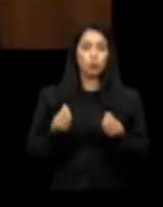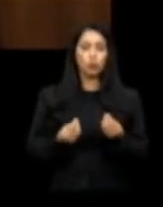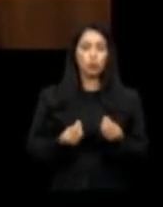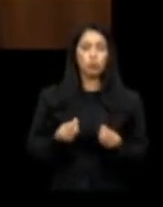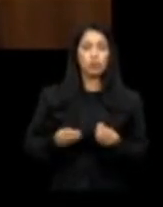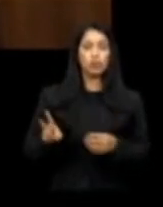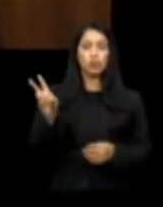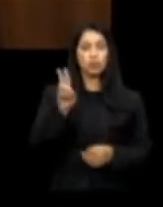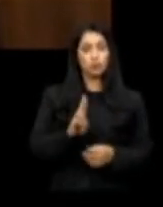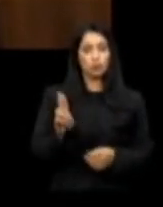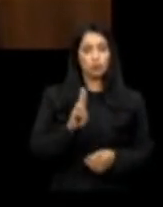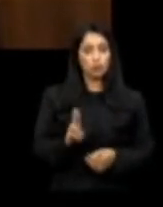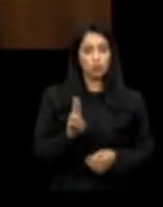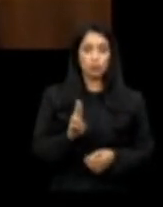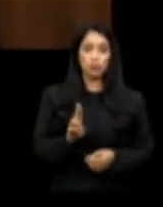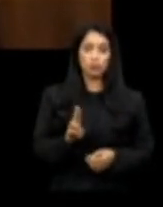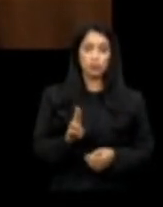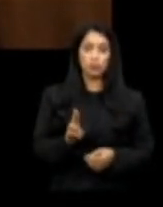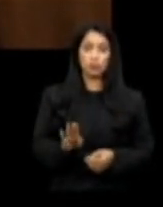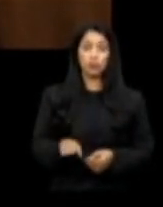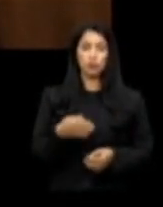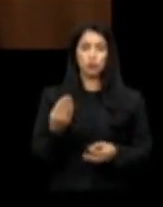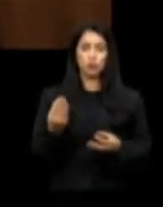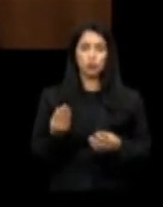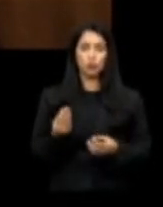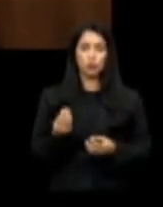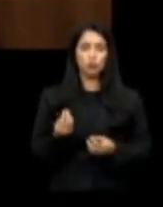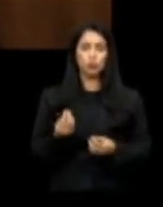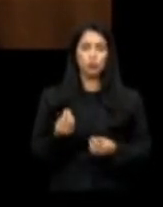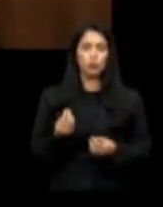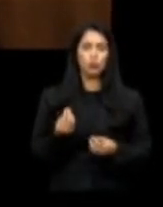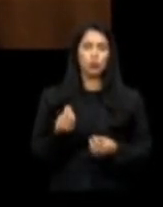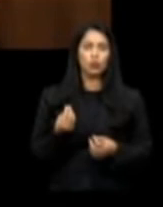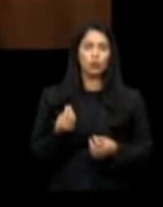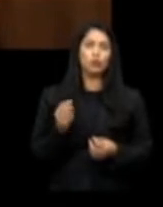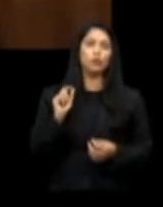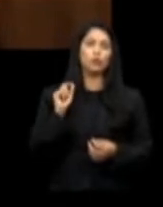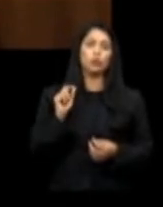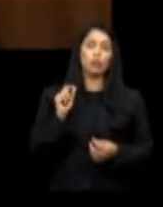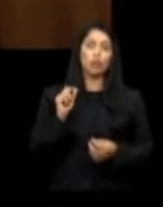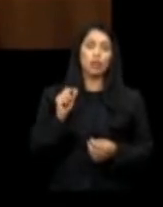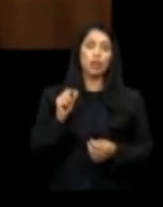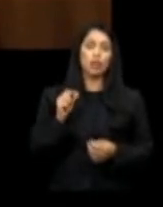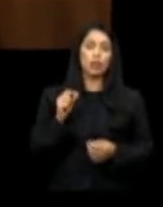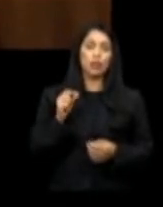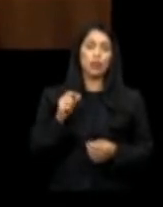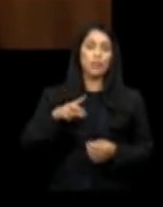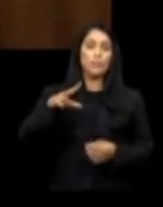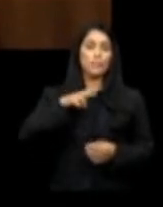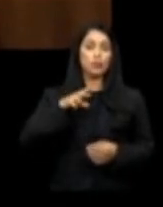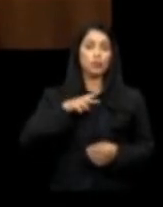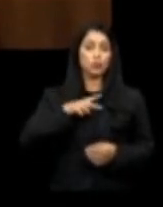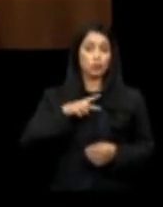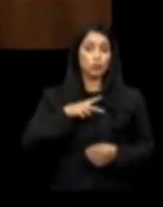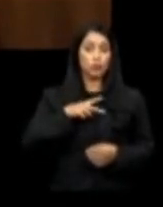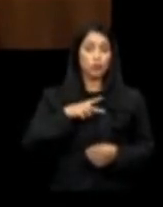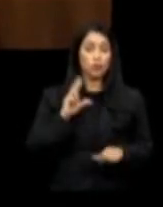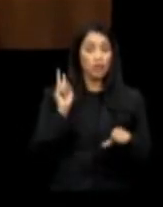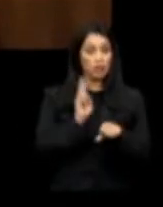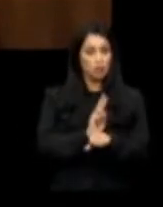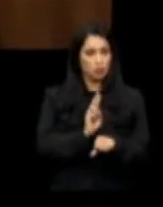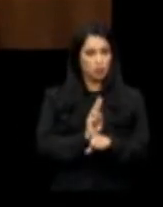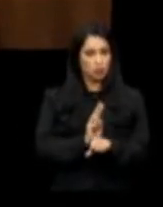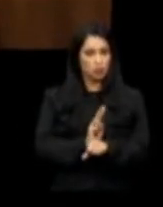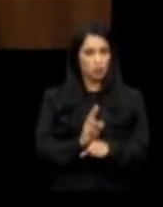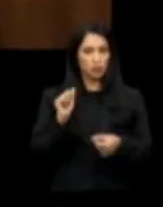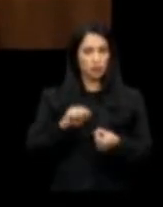de que quão sensíveis ou íntimos são. Essa abrangência da proteção